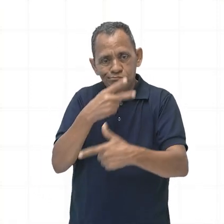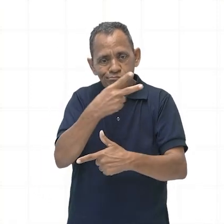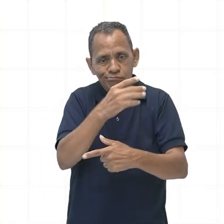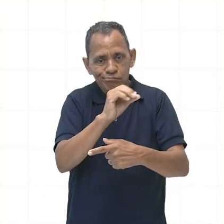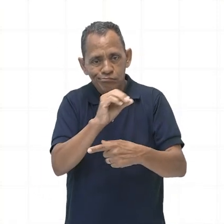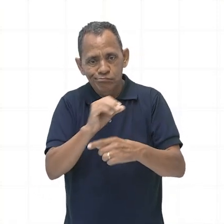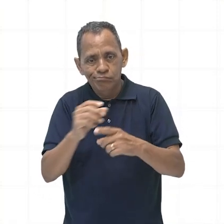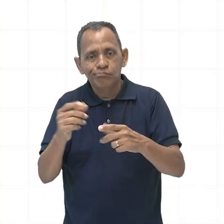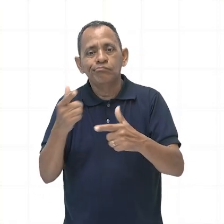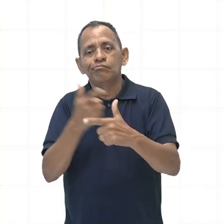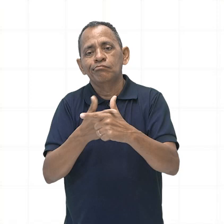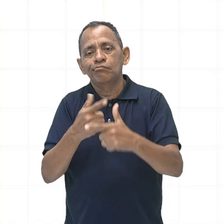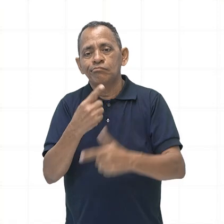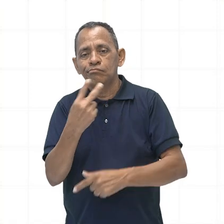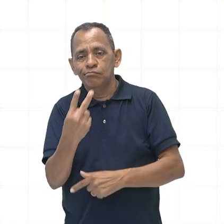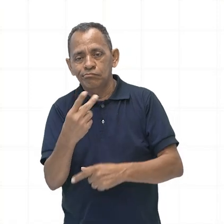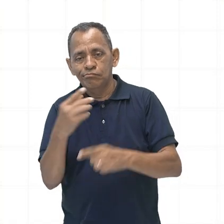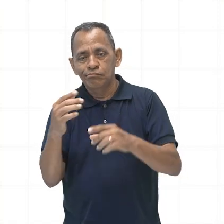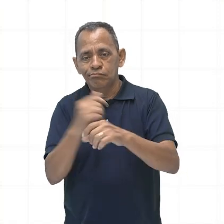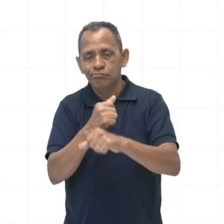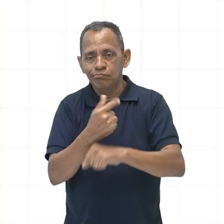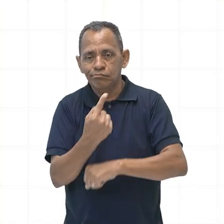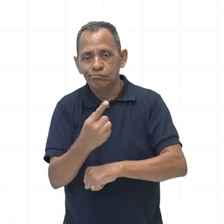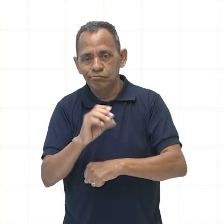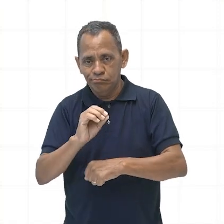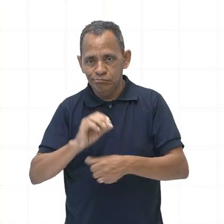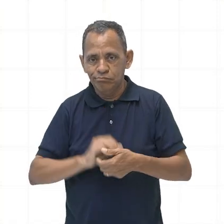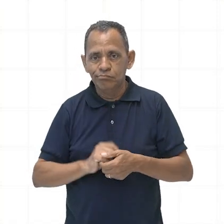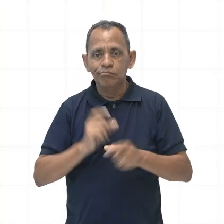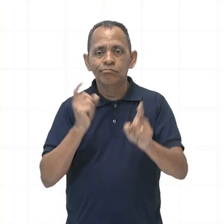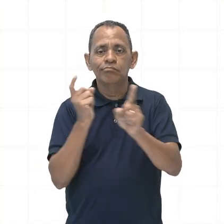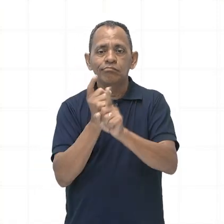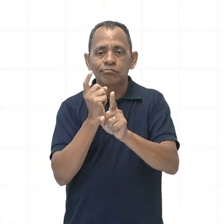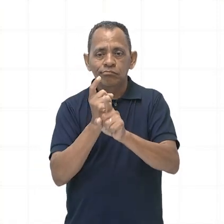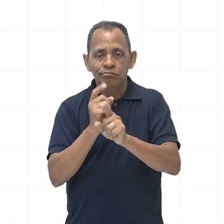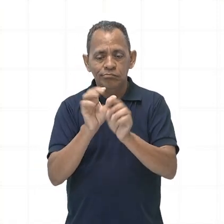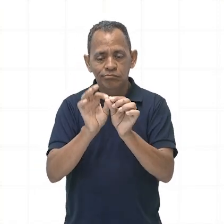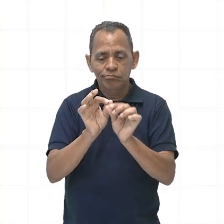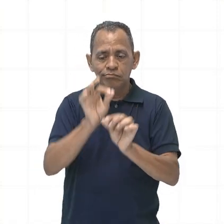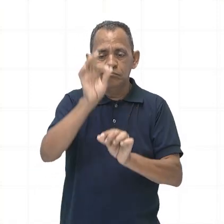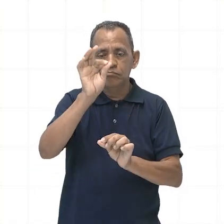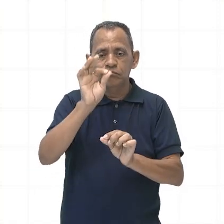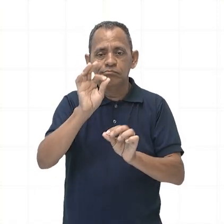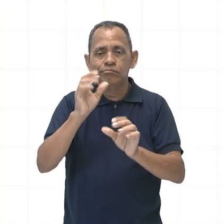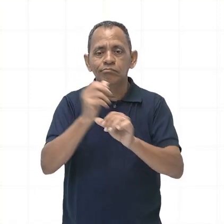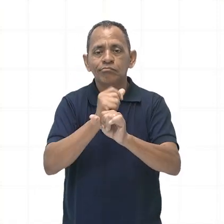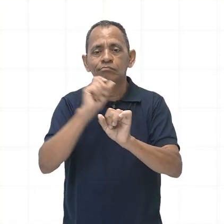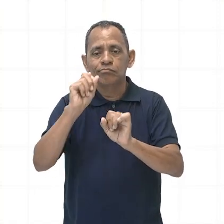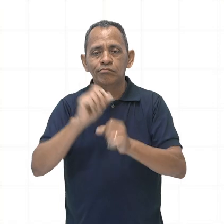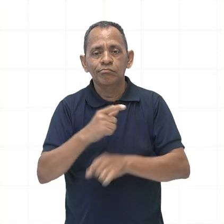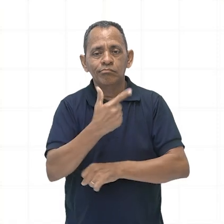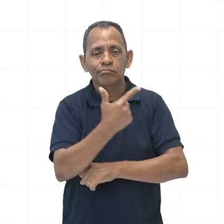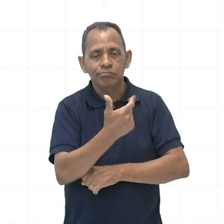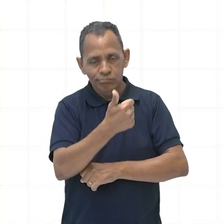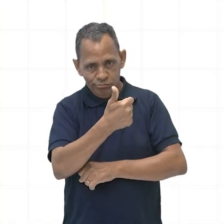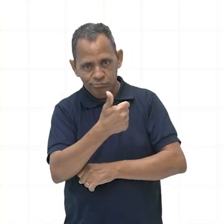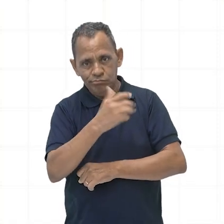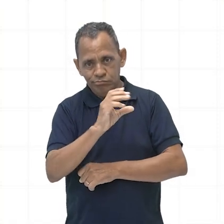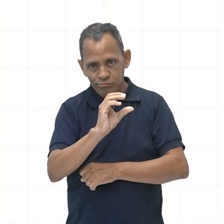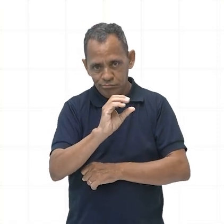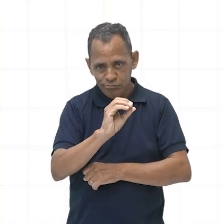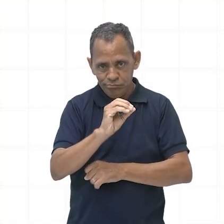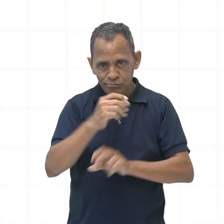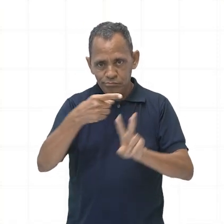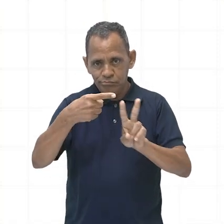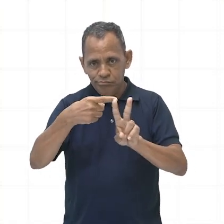dividido por 2, que vai dar 10. Então, eu encontrei aqui que a altura é 10